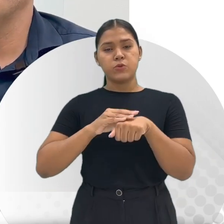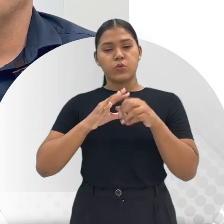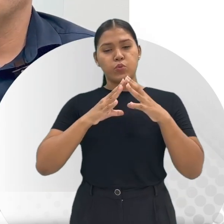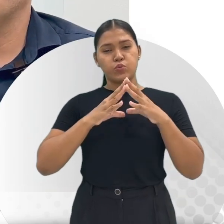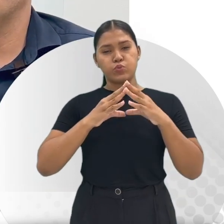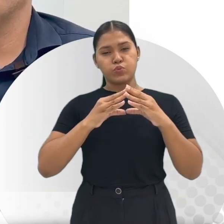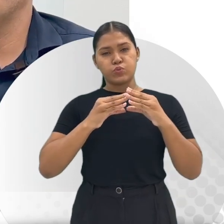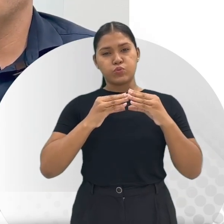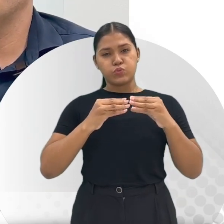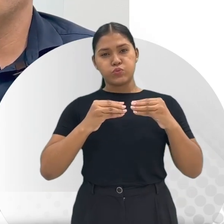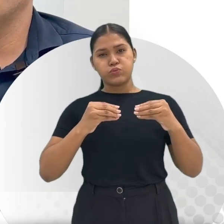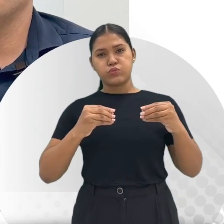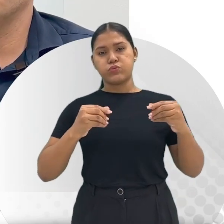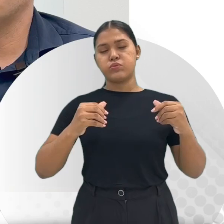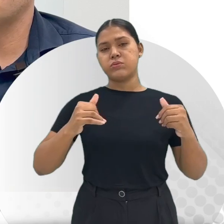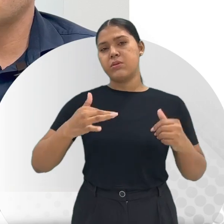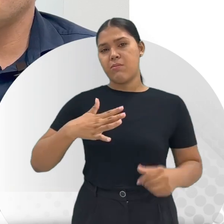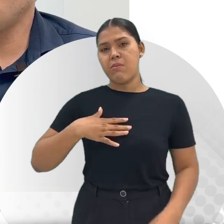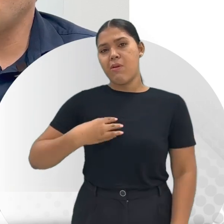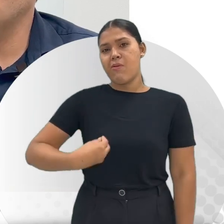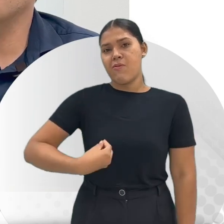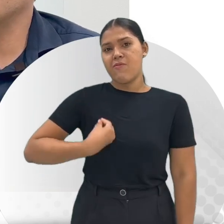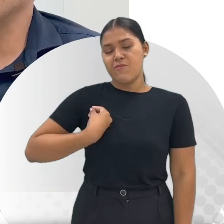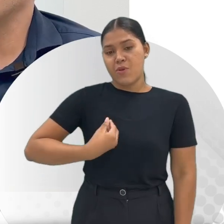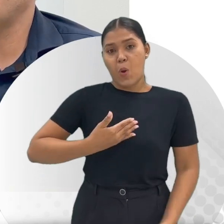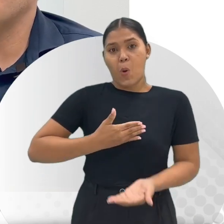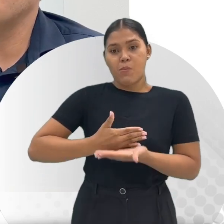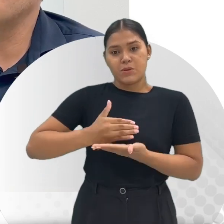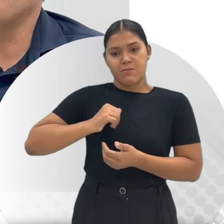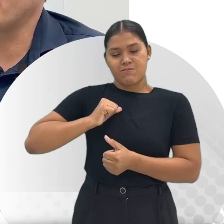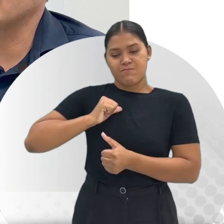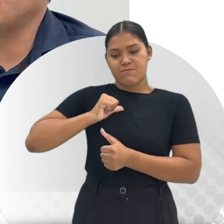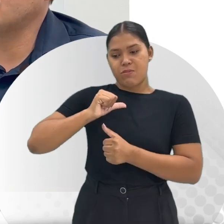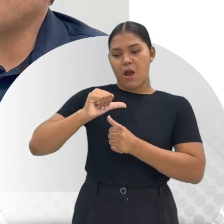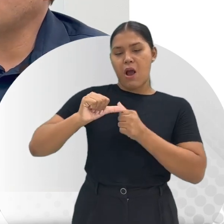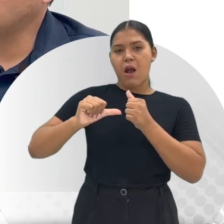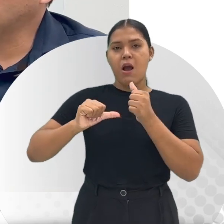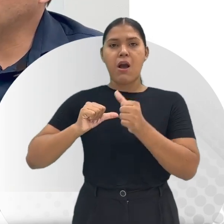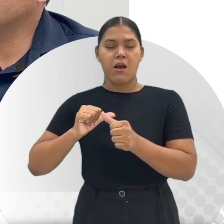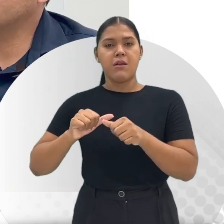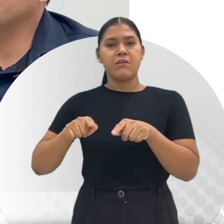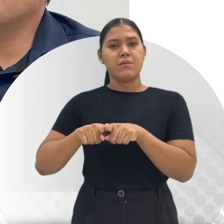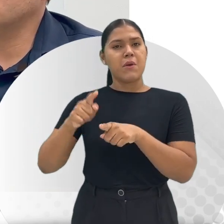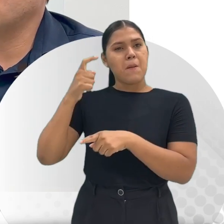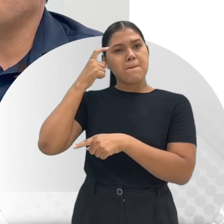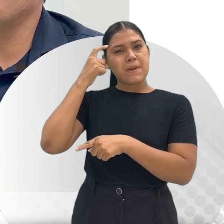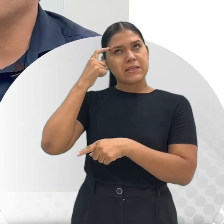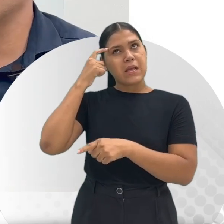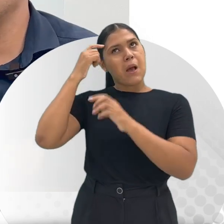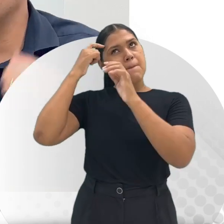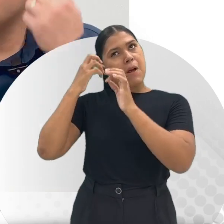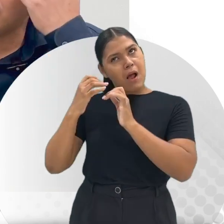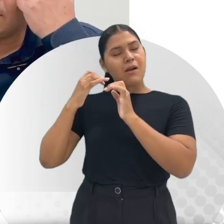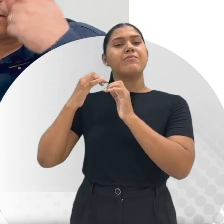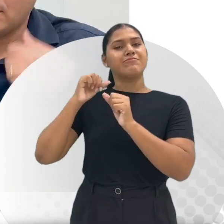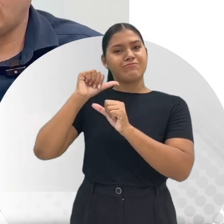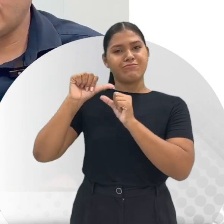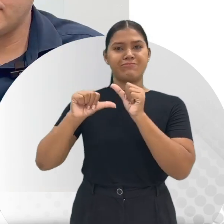da minha vida foi uma mudança muito drástica, do pensar até o indivíduo, né? O